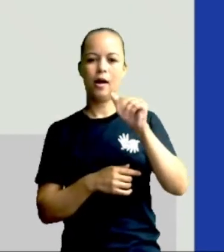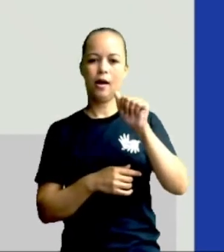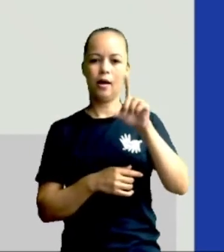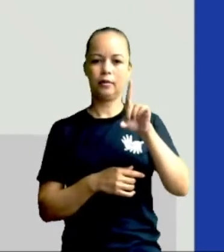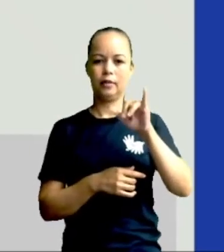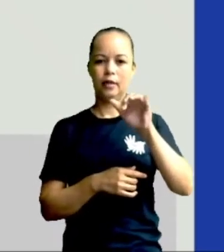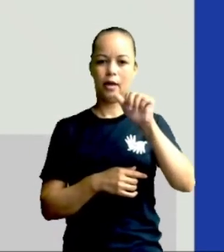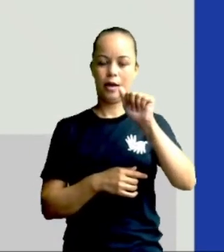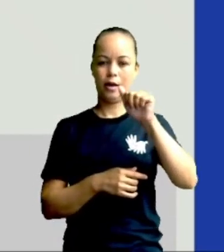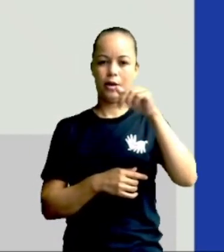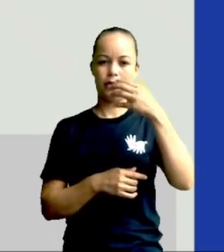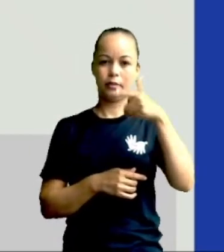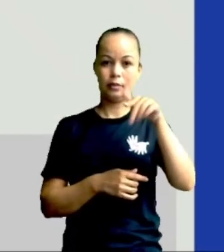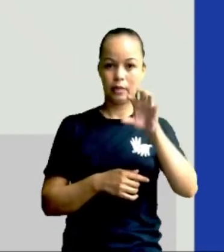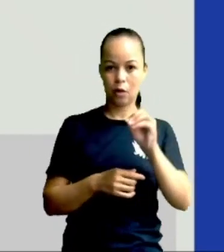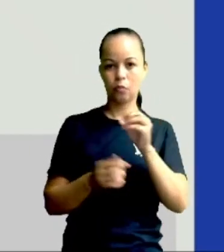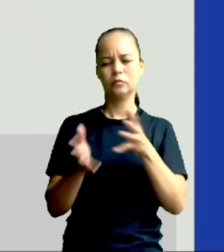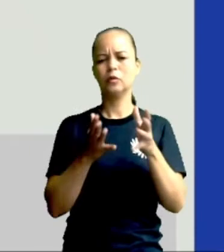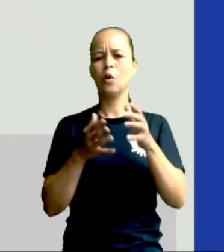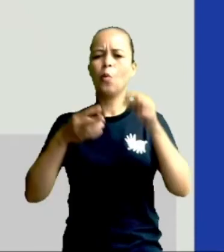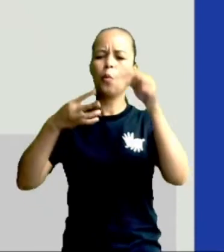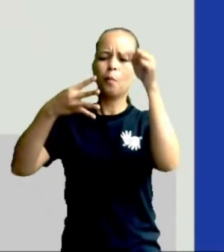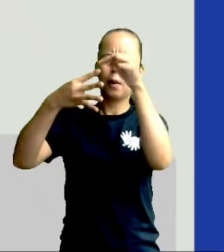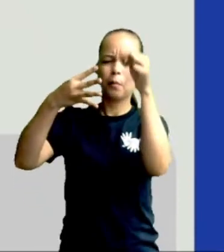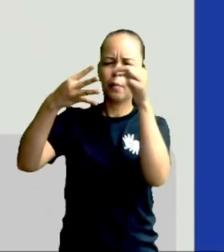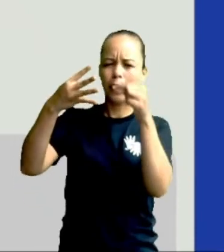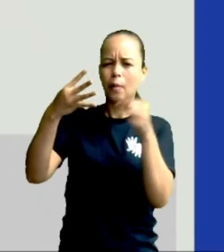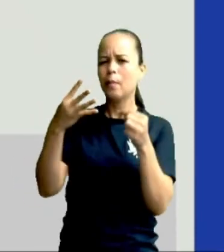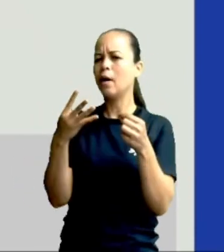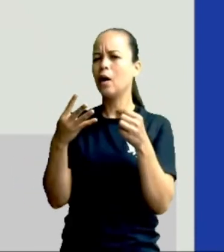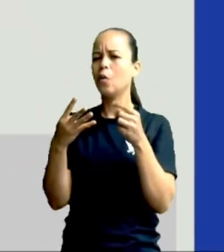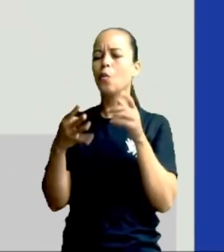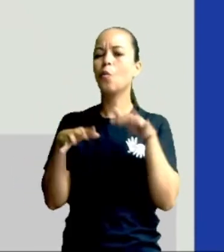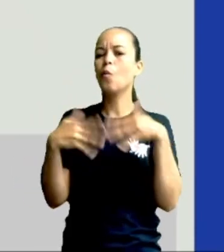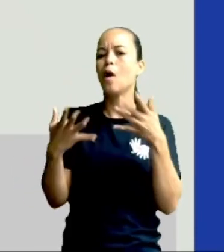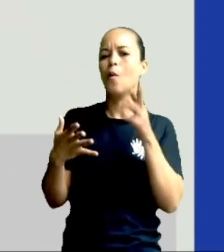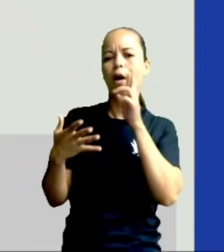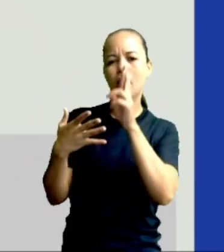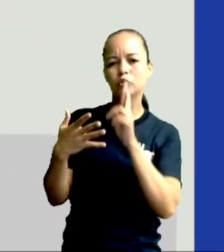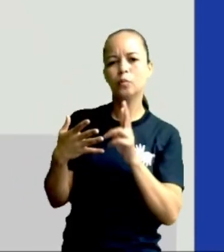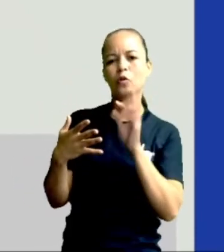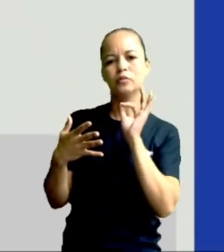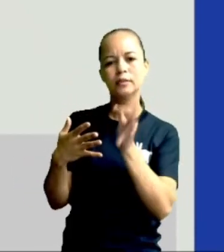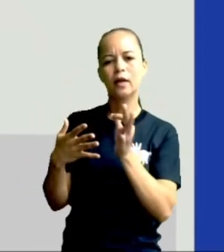Poluição. Qual dessas alternativas você acha que é a correta?